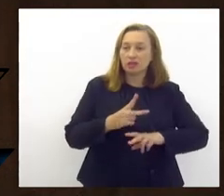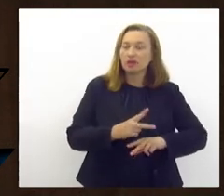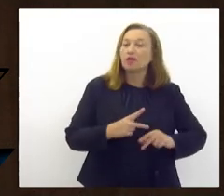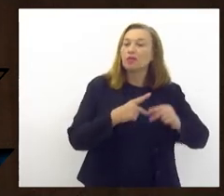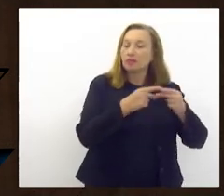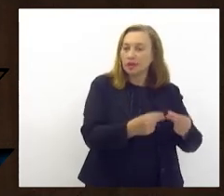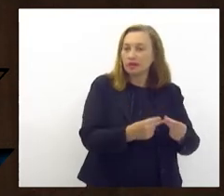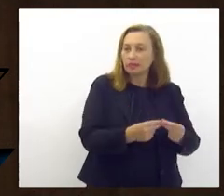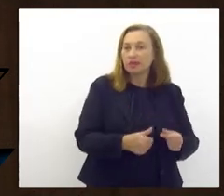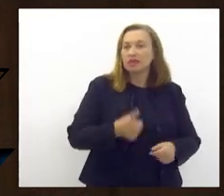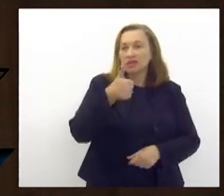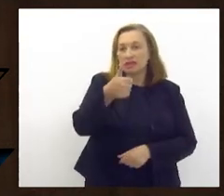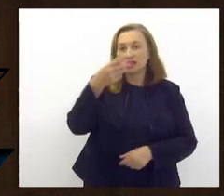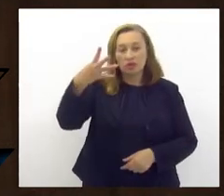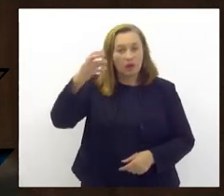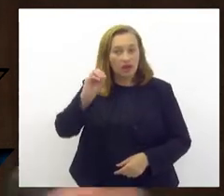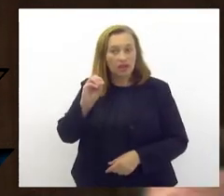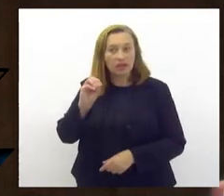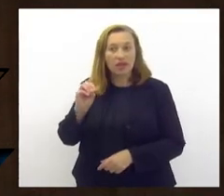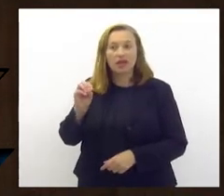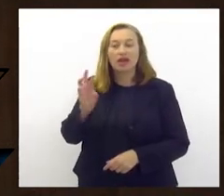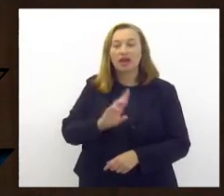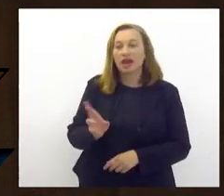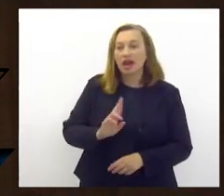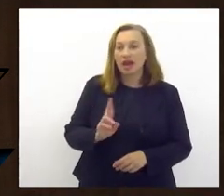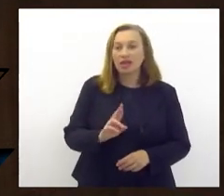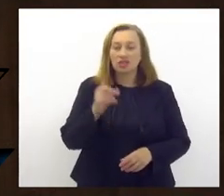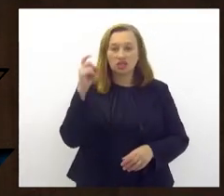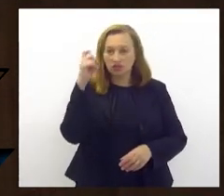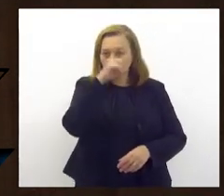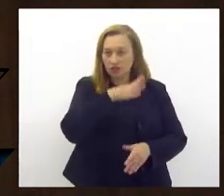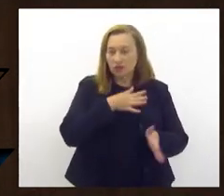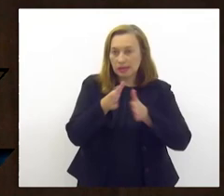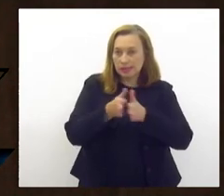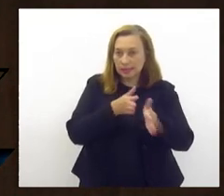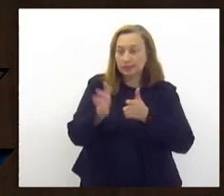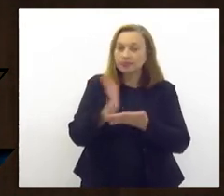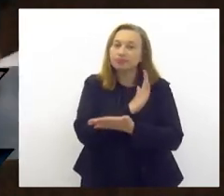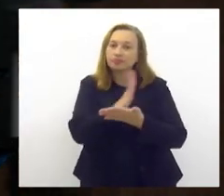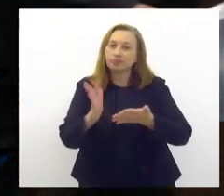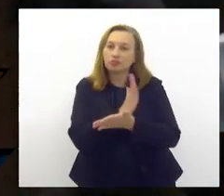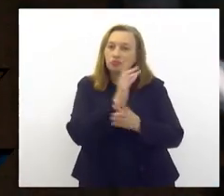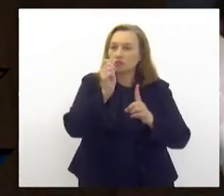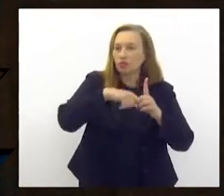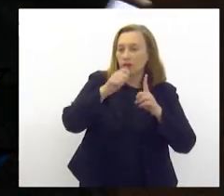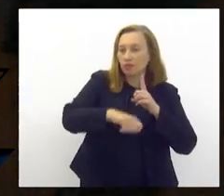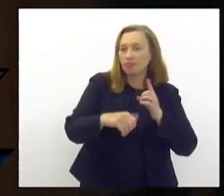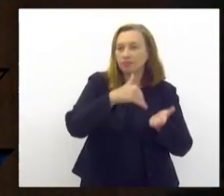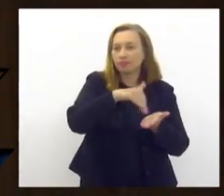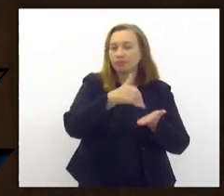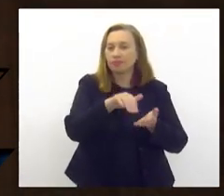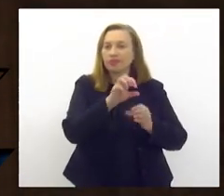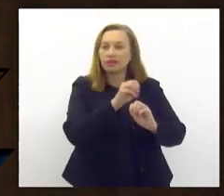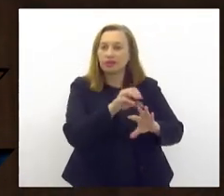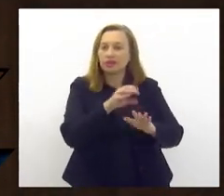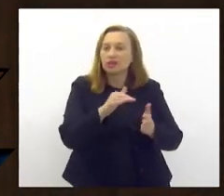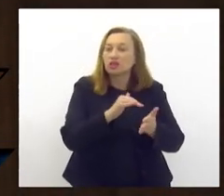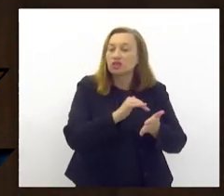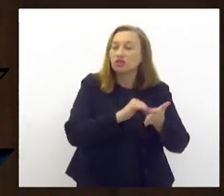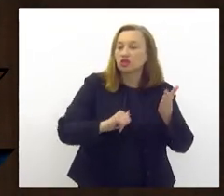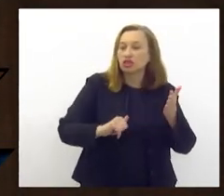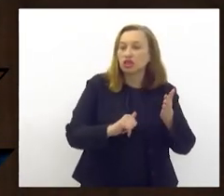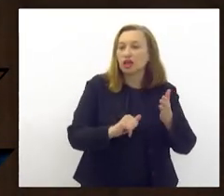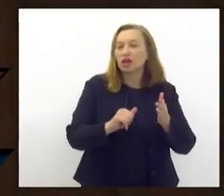acesso era de R$140 e a de difícil provimento, R$400. Alguns meses atrás, a SEDUC tentou cortar a de